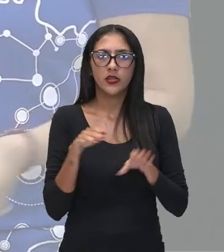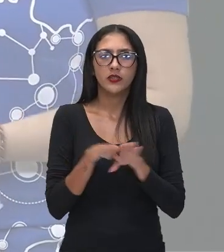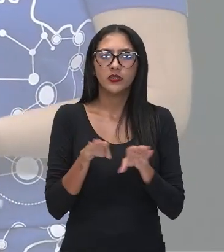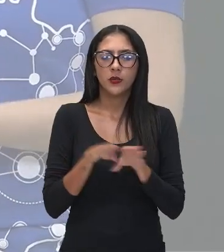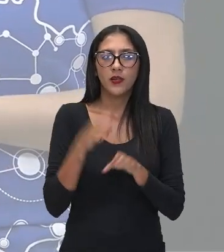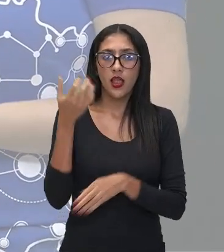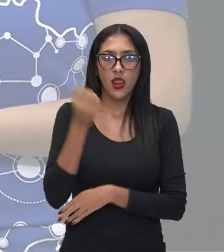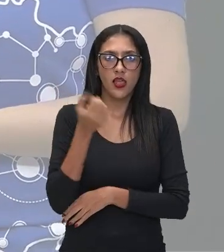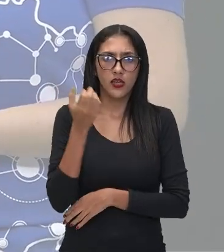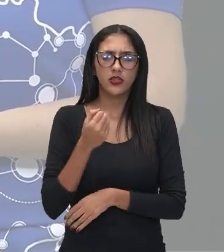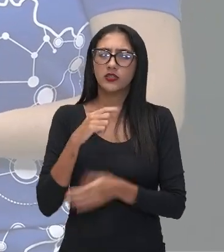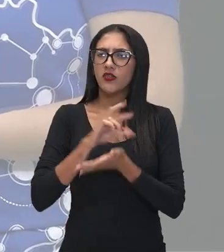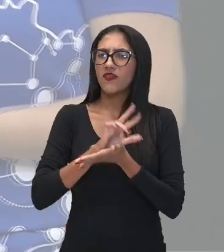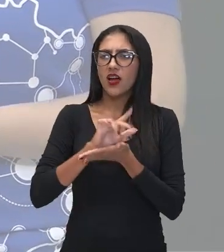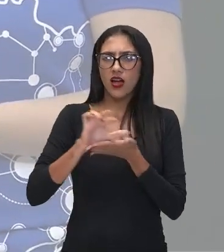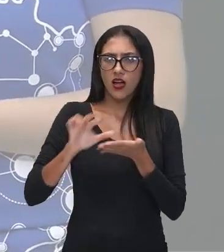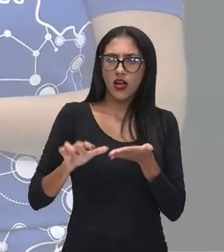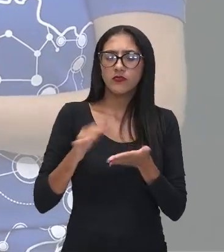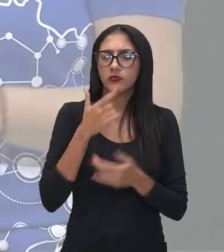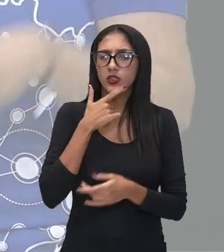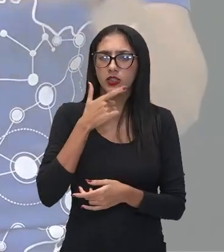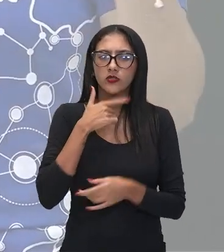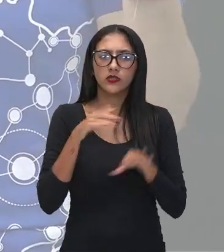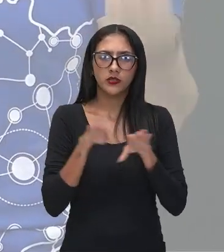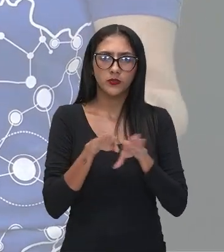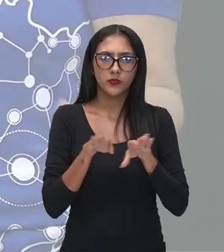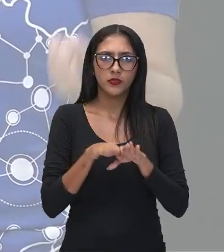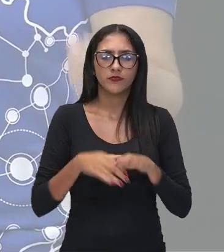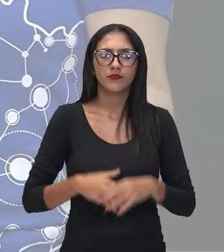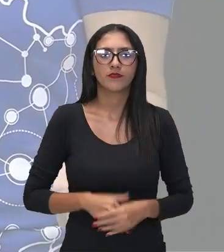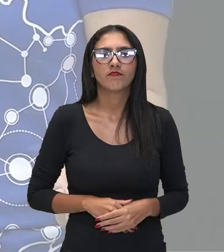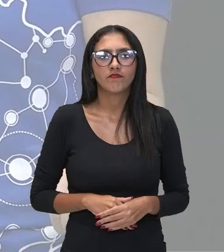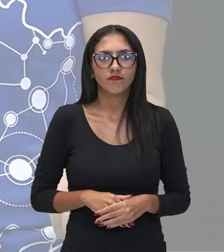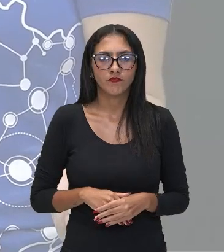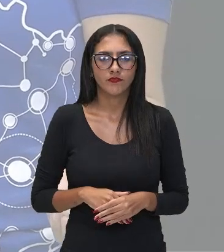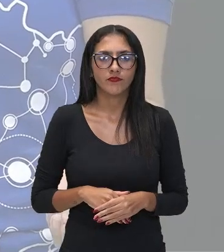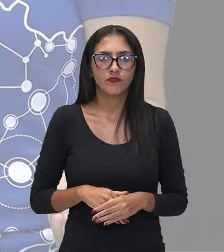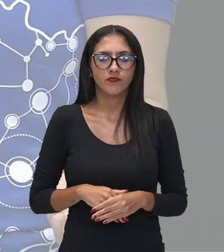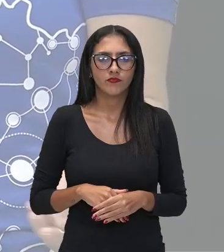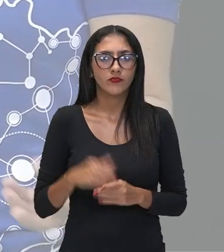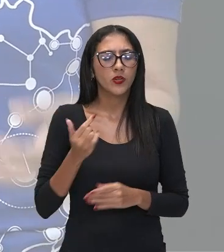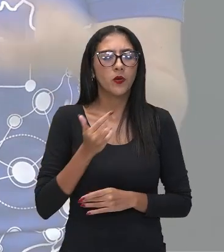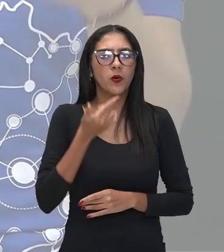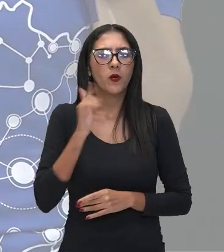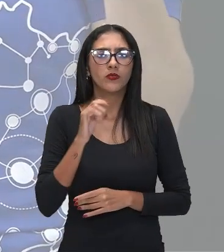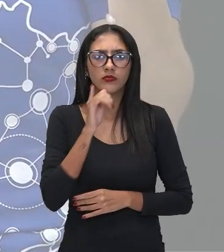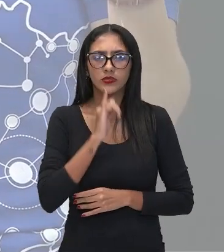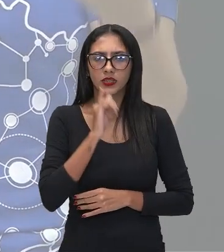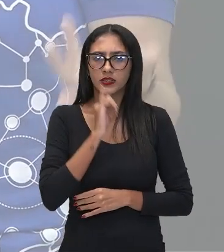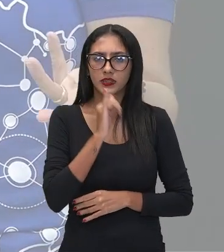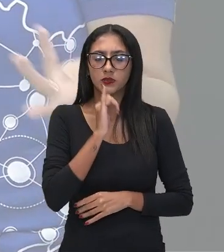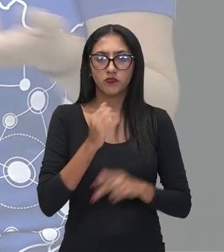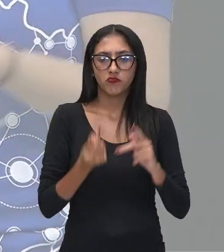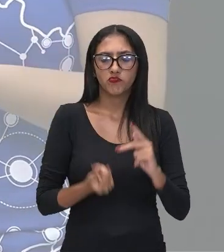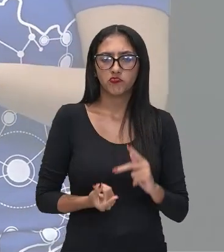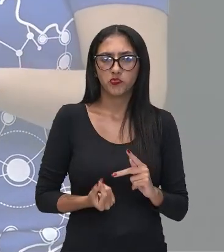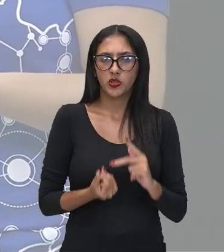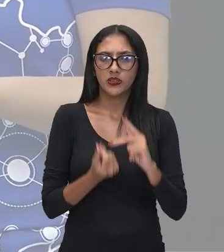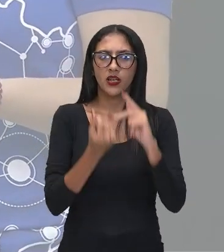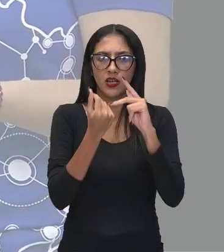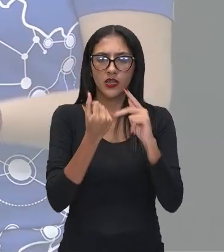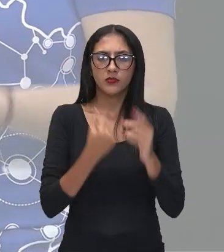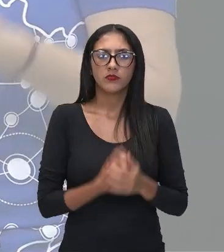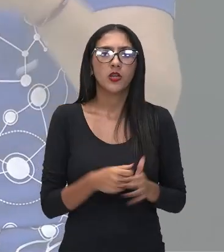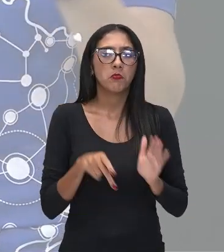seus derivados. Aqui nós temos alguns exemplos, né, de proteínas de